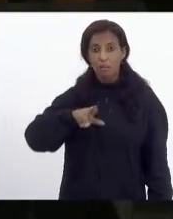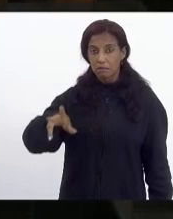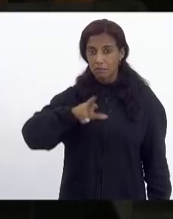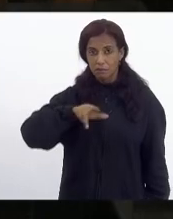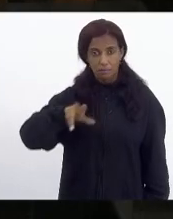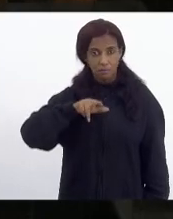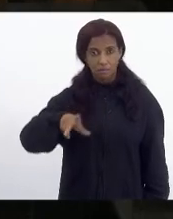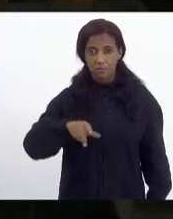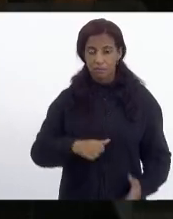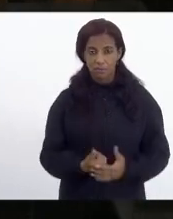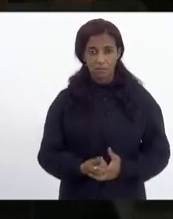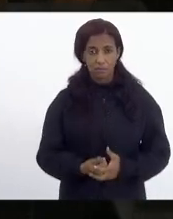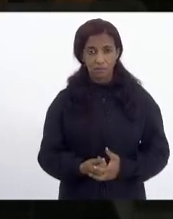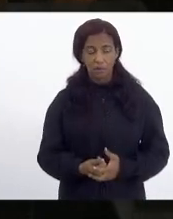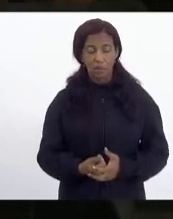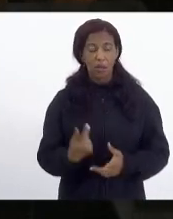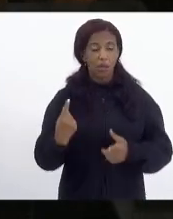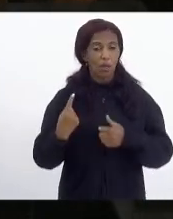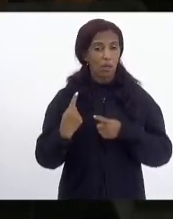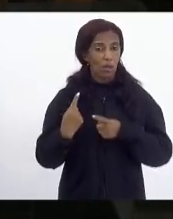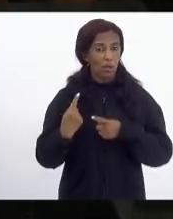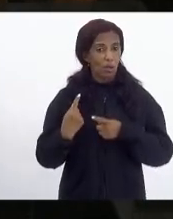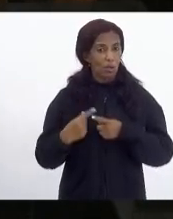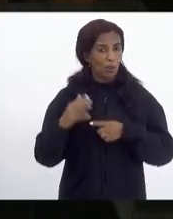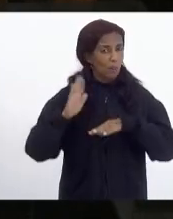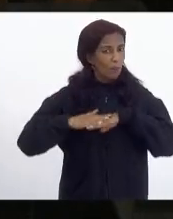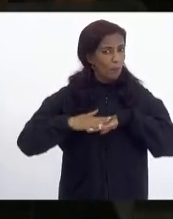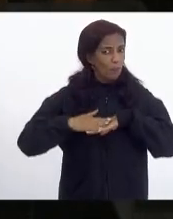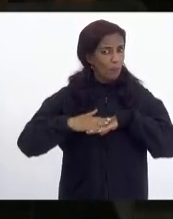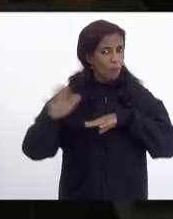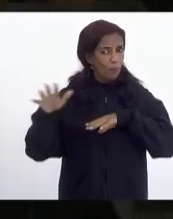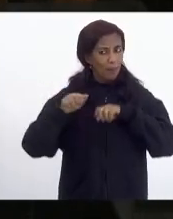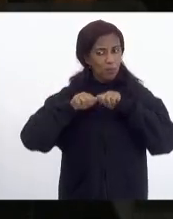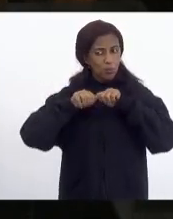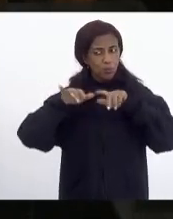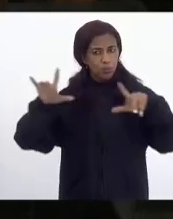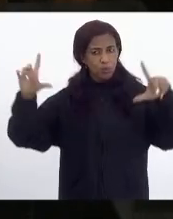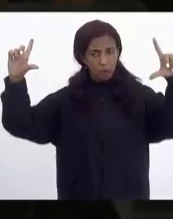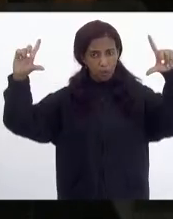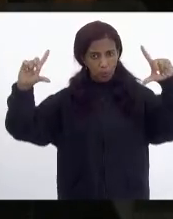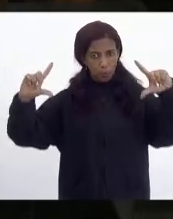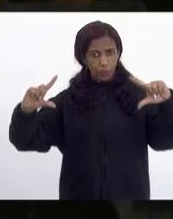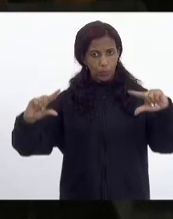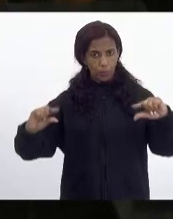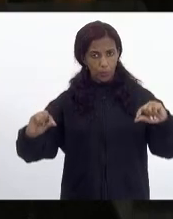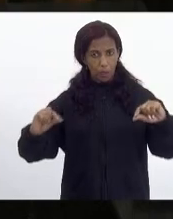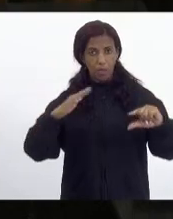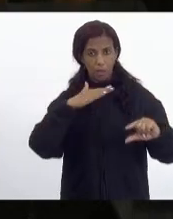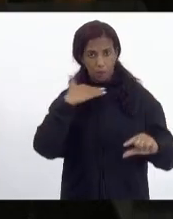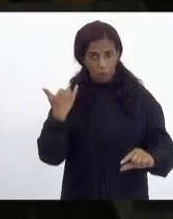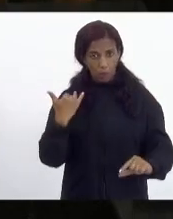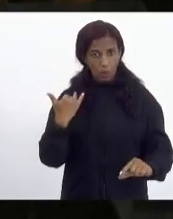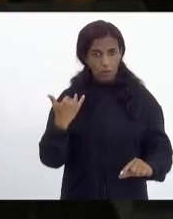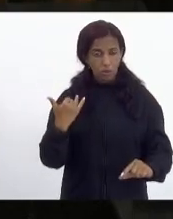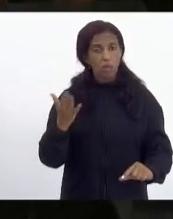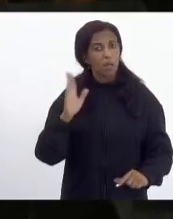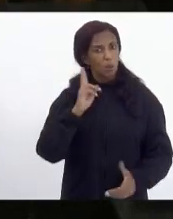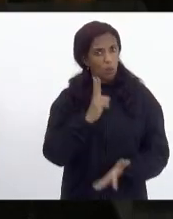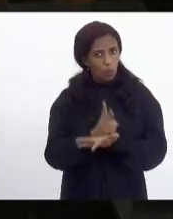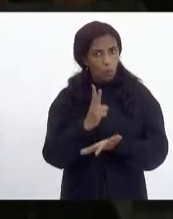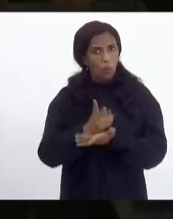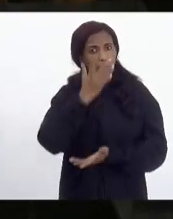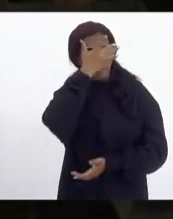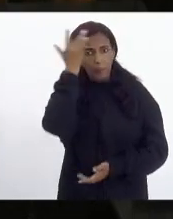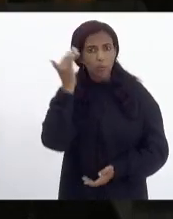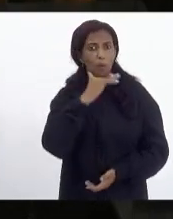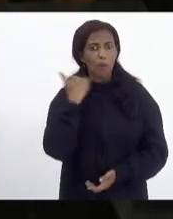acabou é o mais em queda que esteja contaminação e as mortes ainda tá morrendo cerca de 300